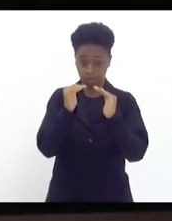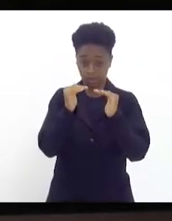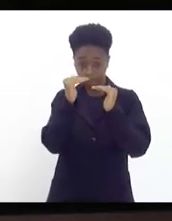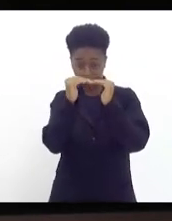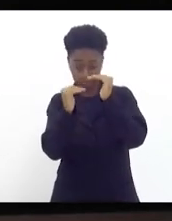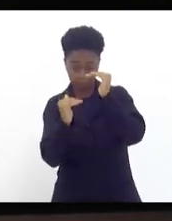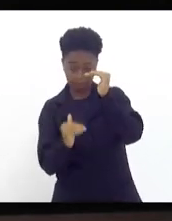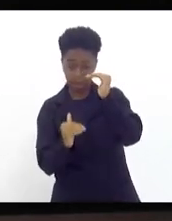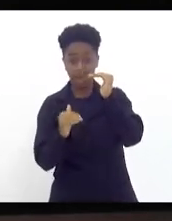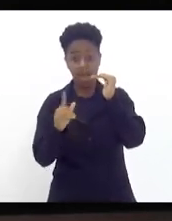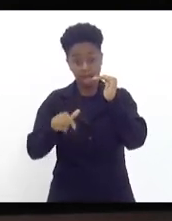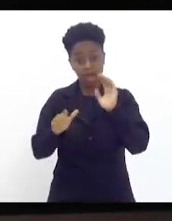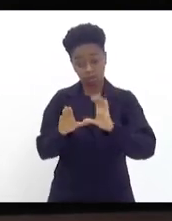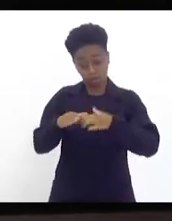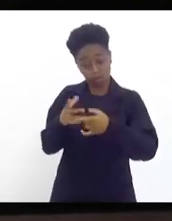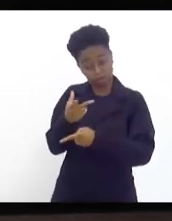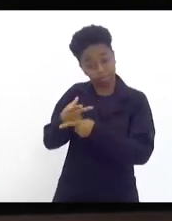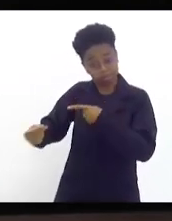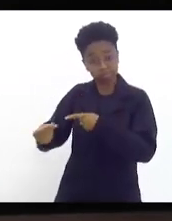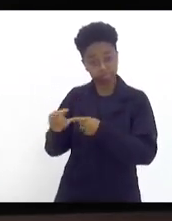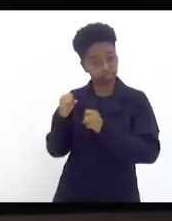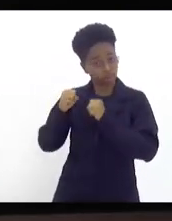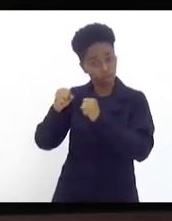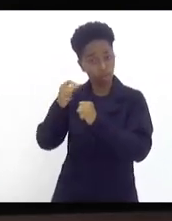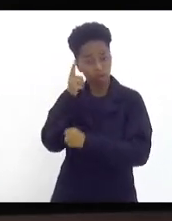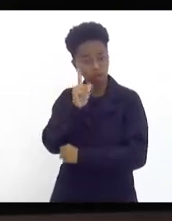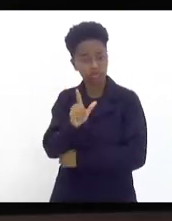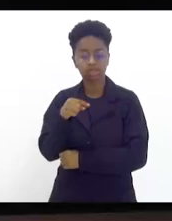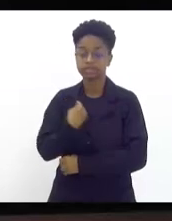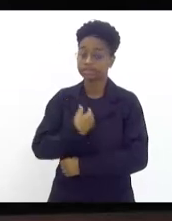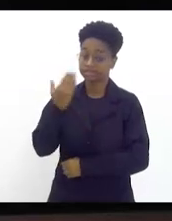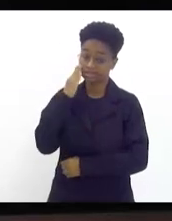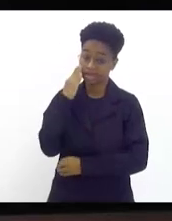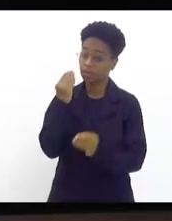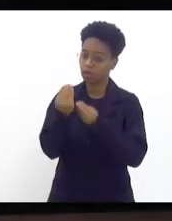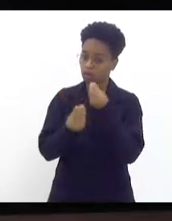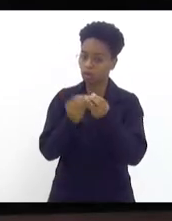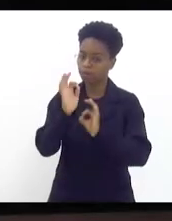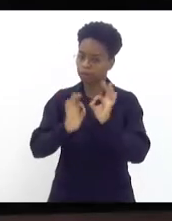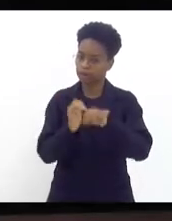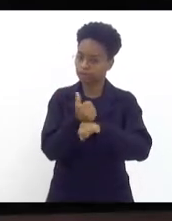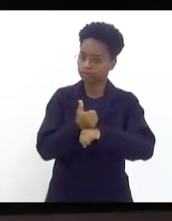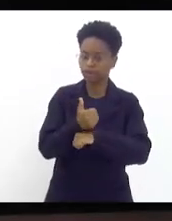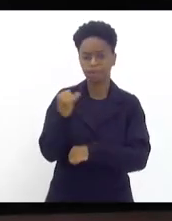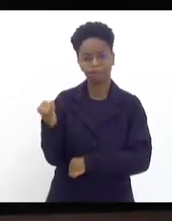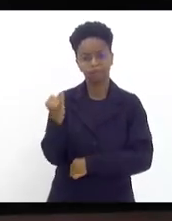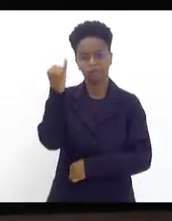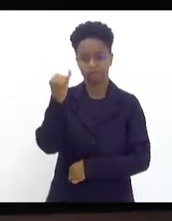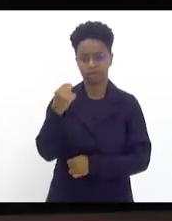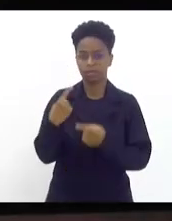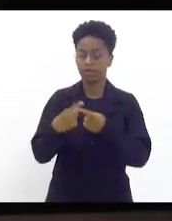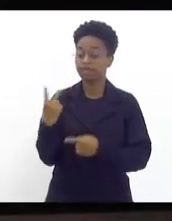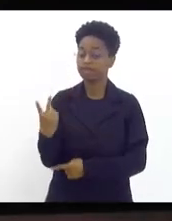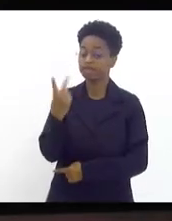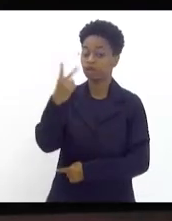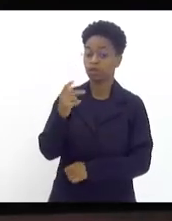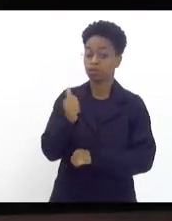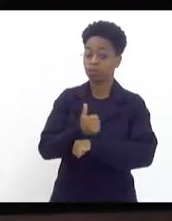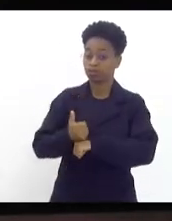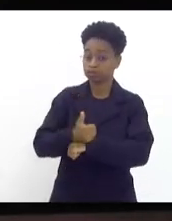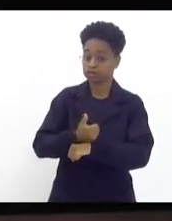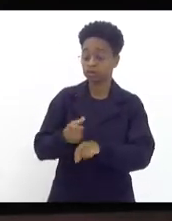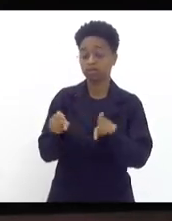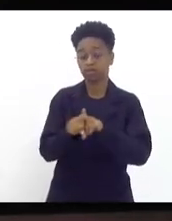conquista da categoria E a gente sabe o quanto que o plano de carreira é importante o a valorização do profissional